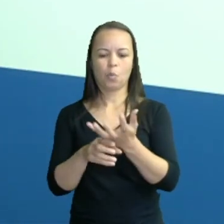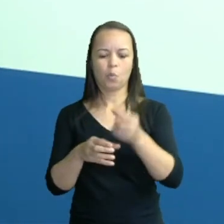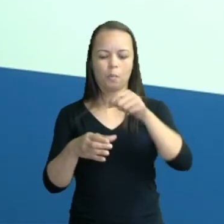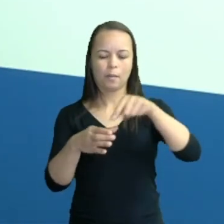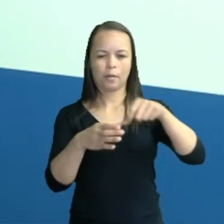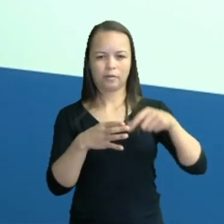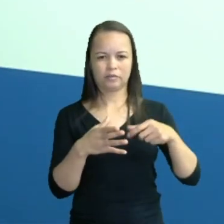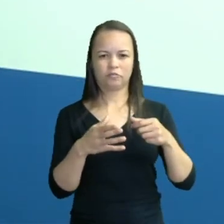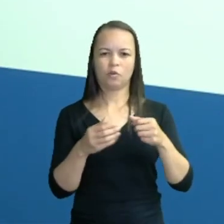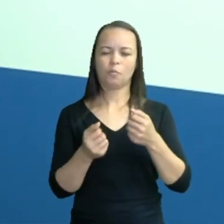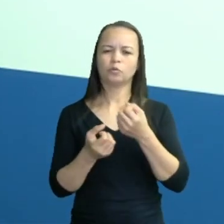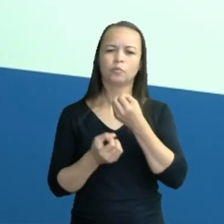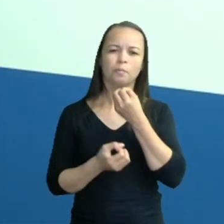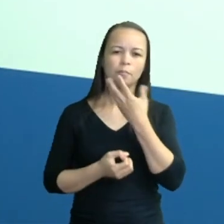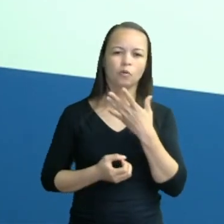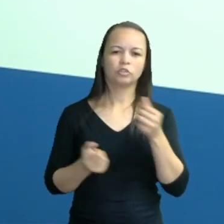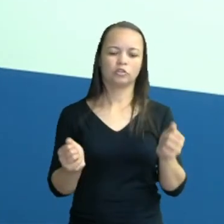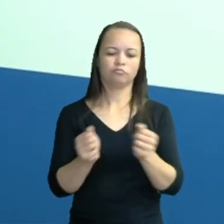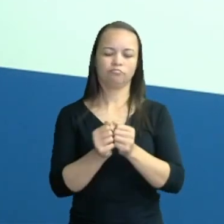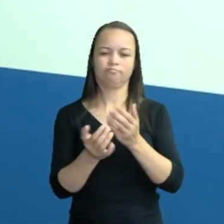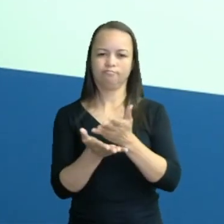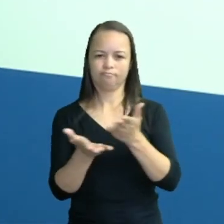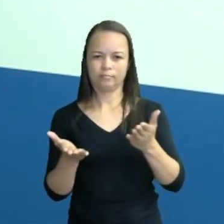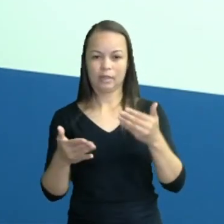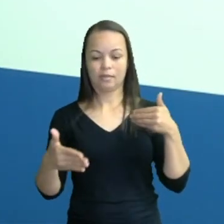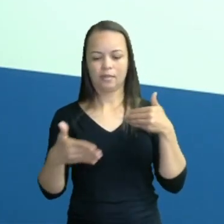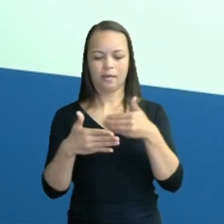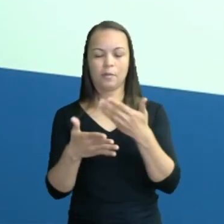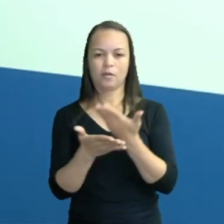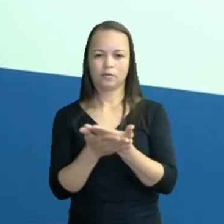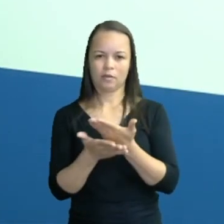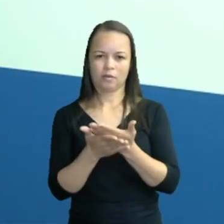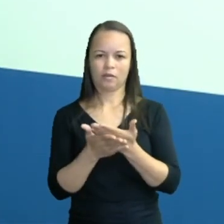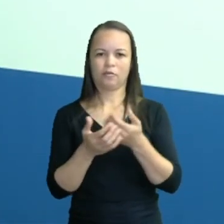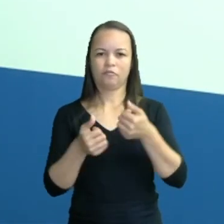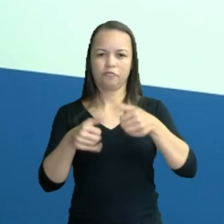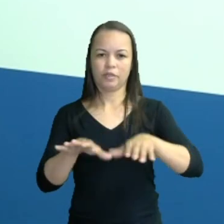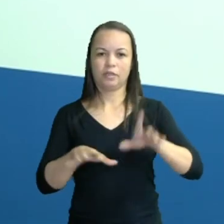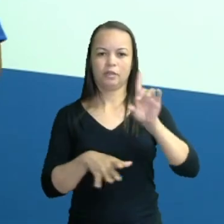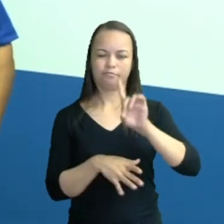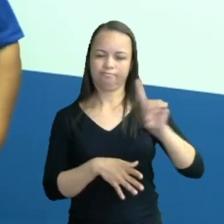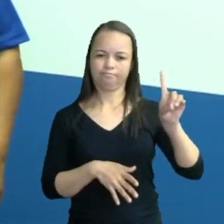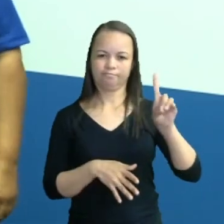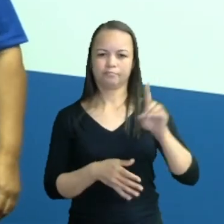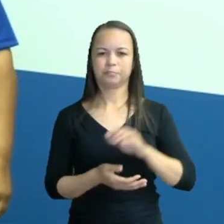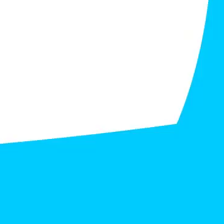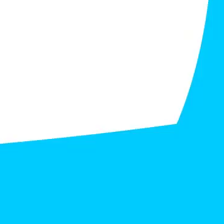muito bom estar com vocês e aí até a próxima aula. Fiquem com Deus.